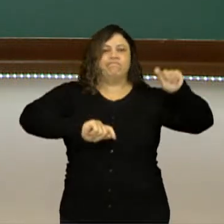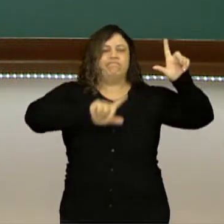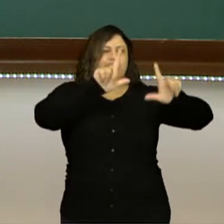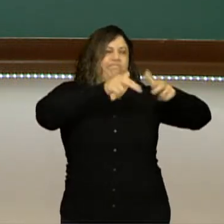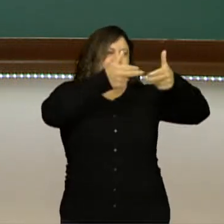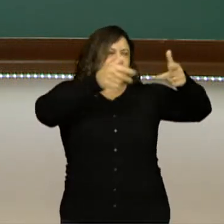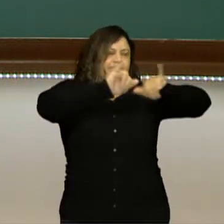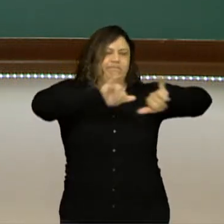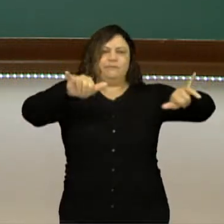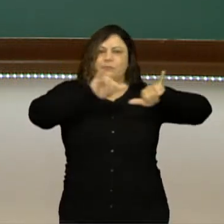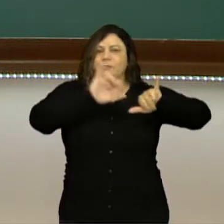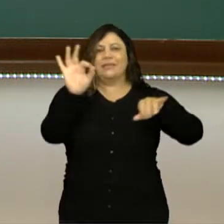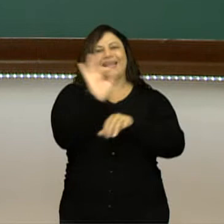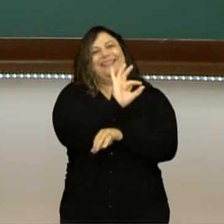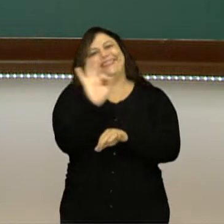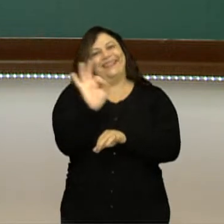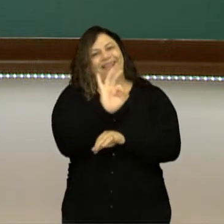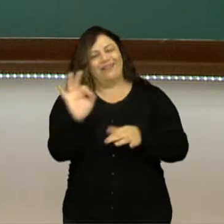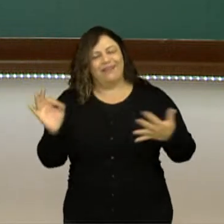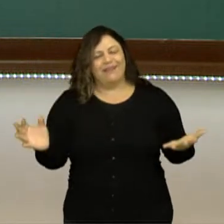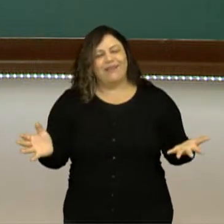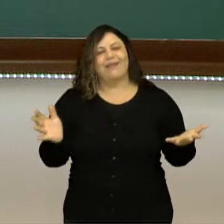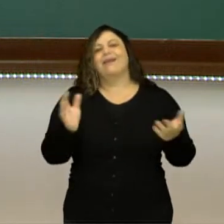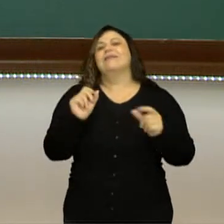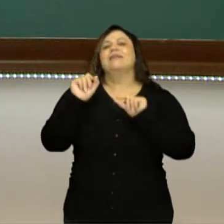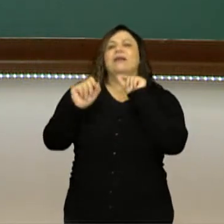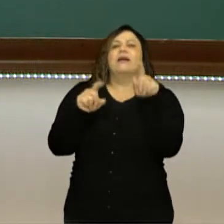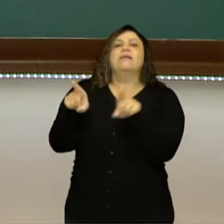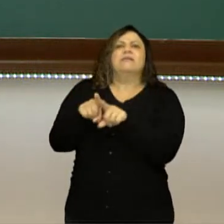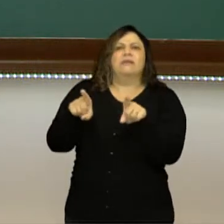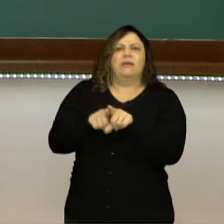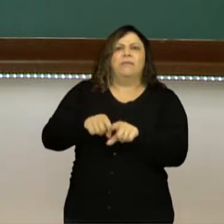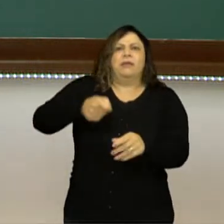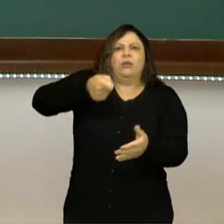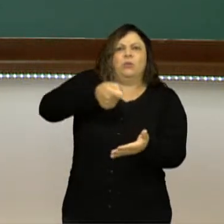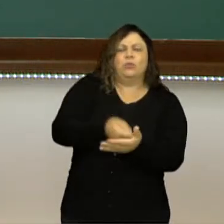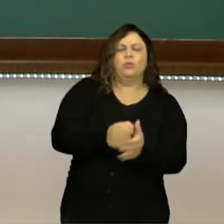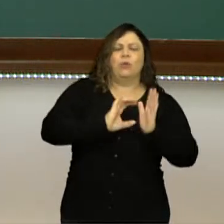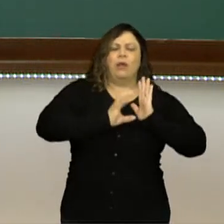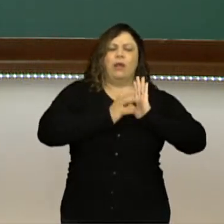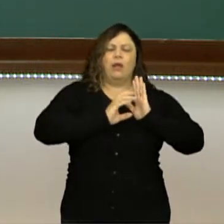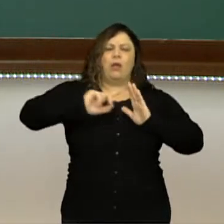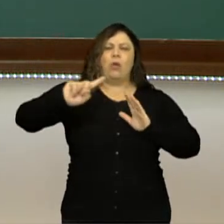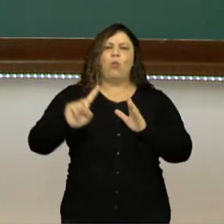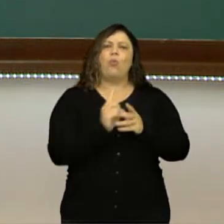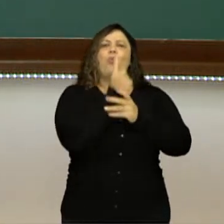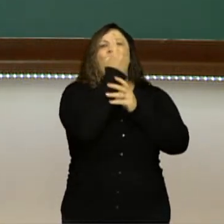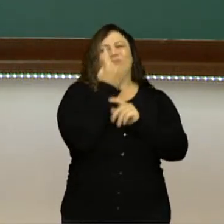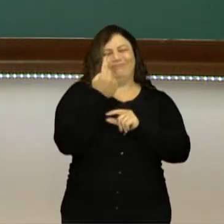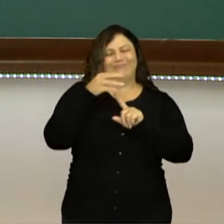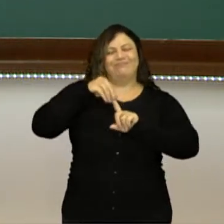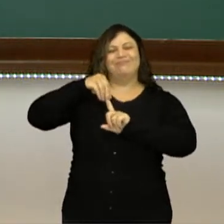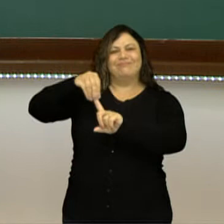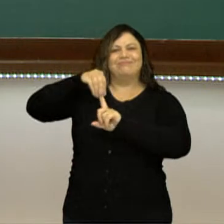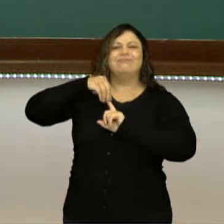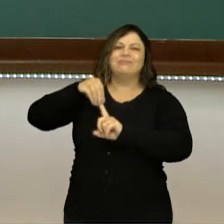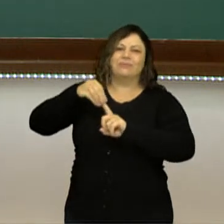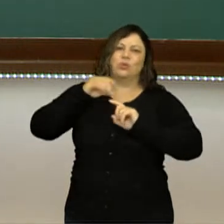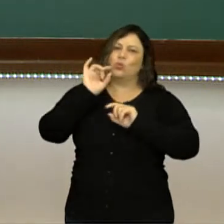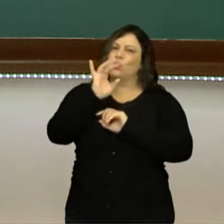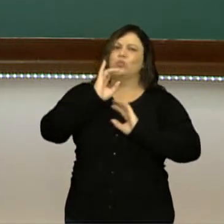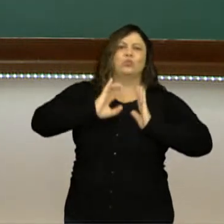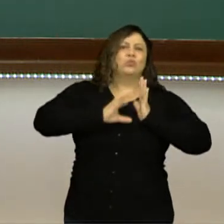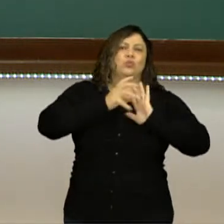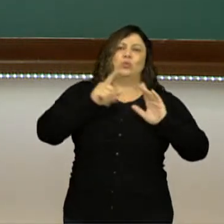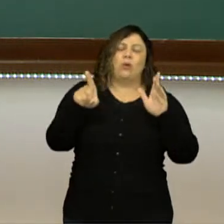na União Soviética. Inclusive, havia o regime de partido único. Apenas o Partido Comunista poderia existir e mesmo